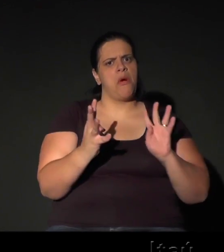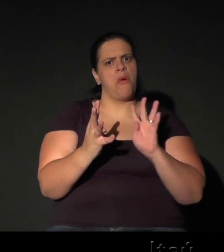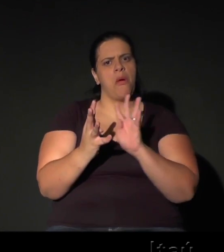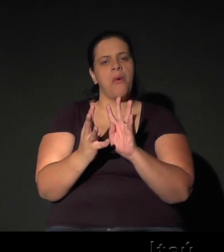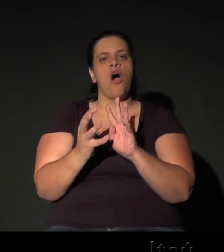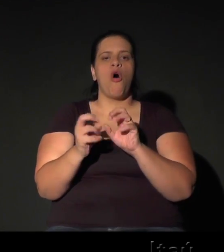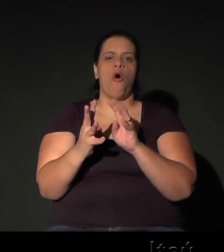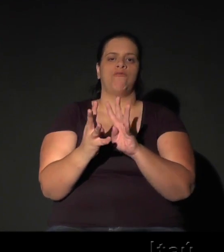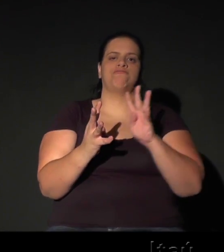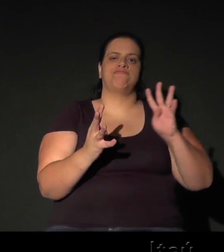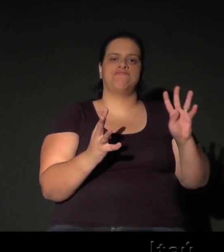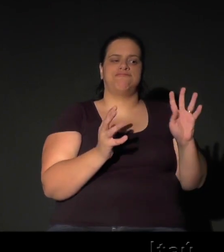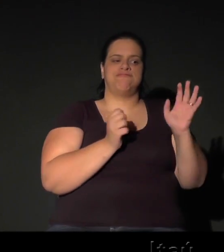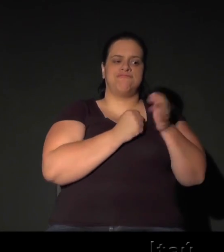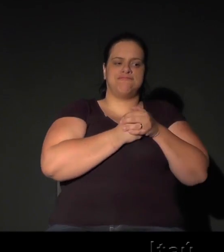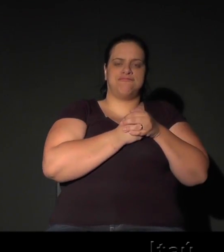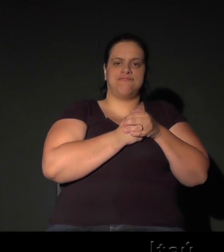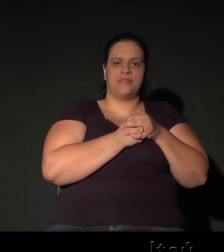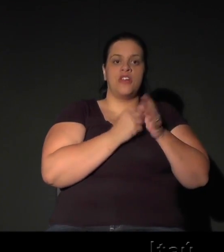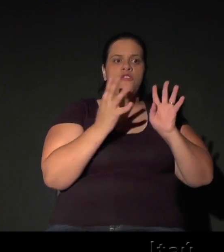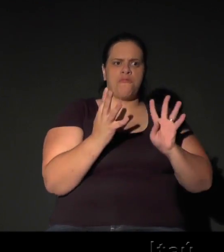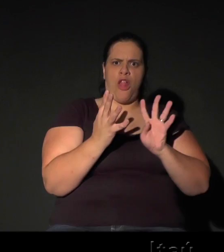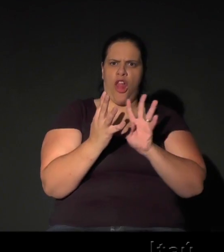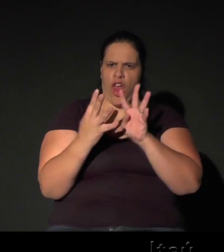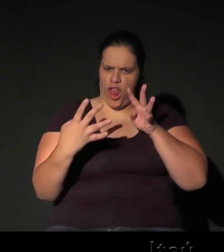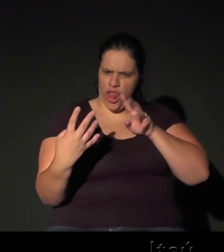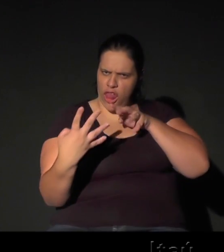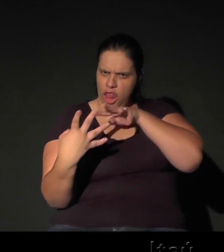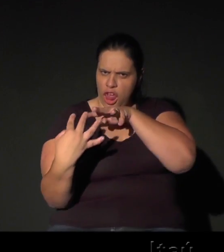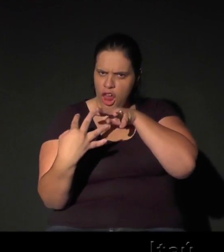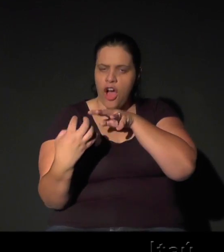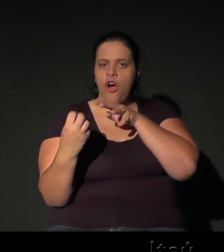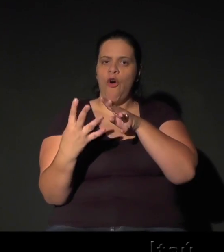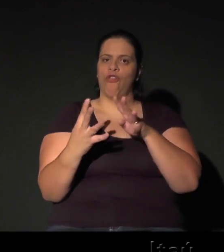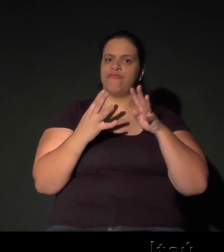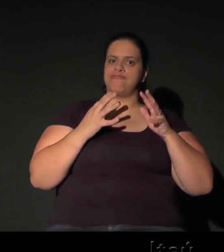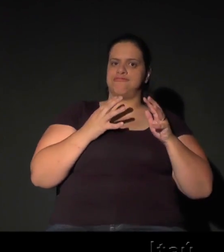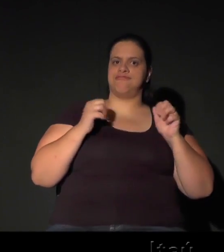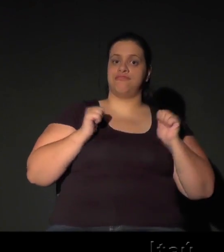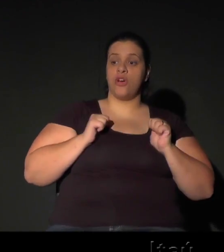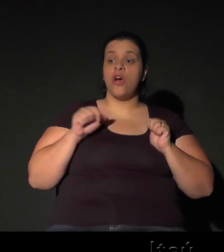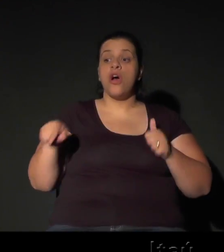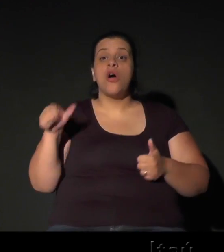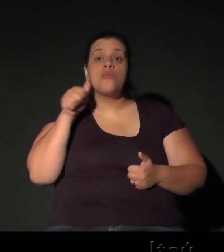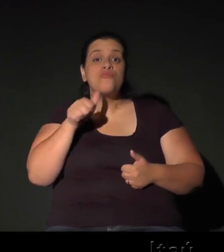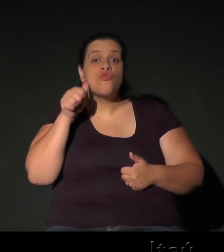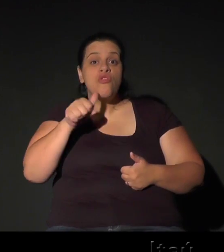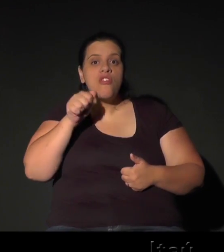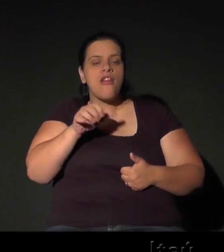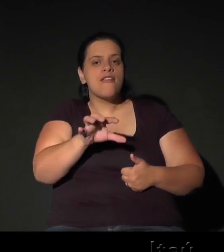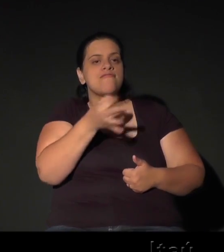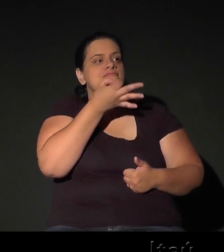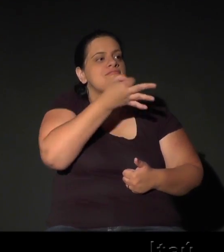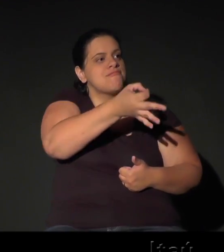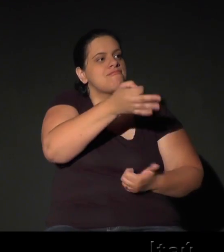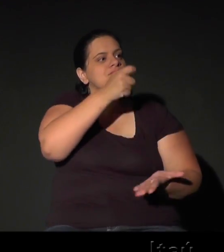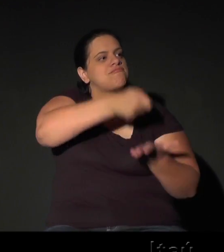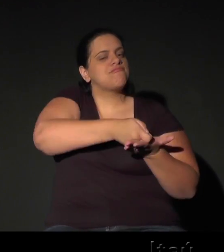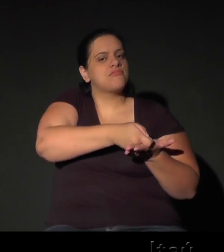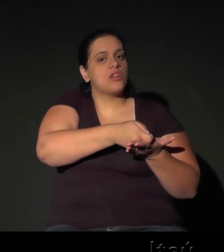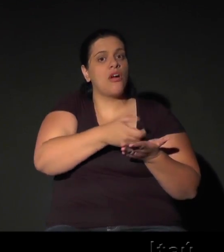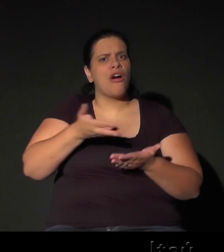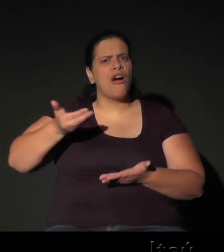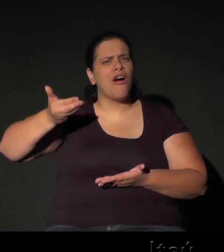se não se avançar ou se retroagir então a mulher aí já nos